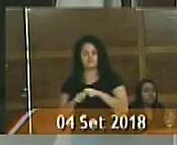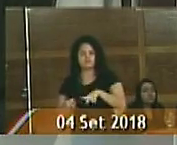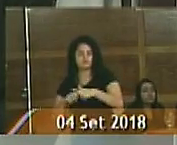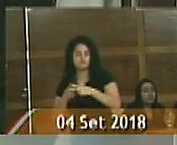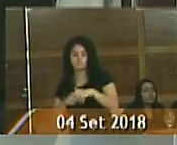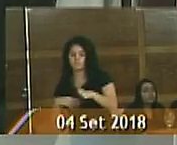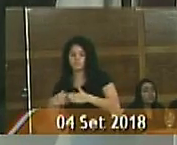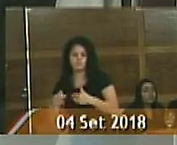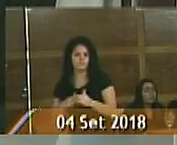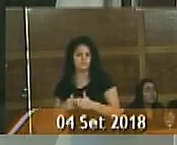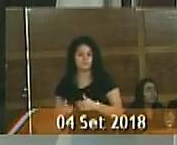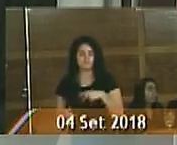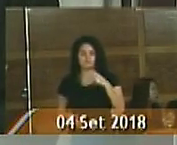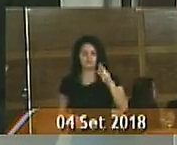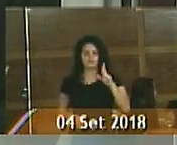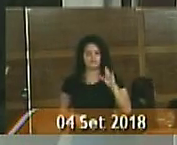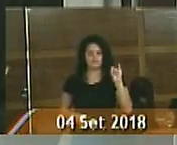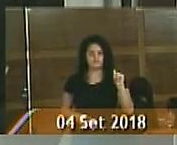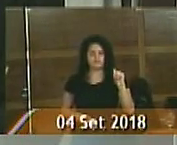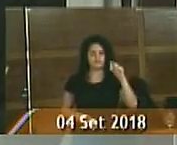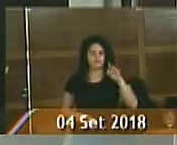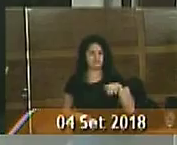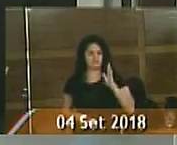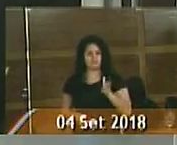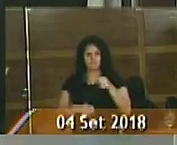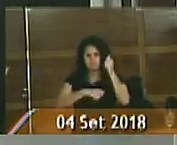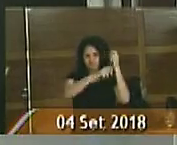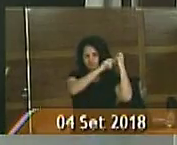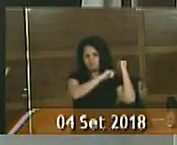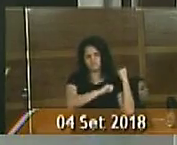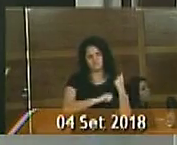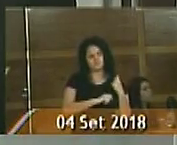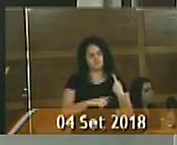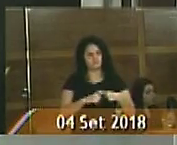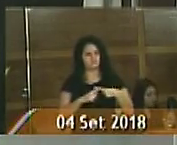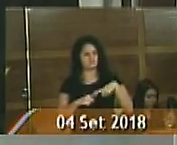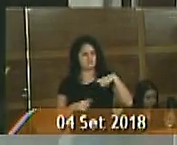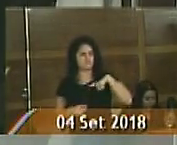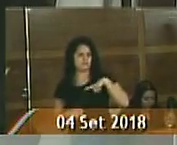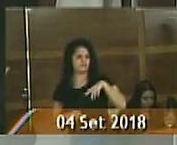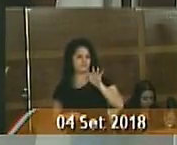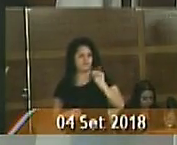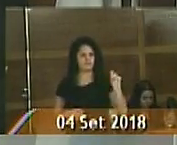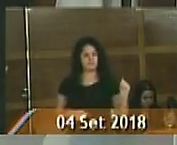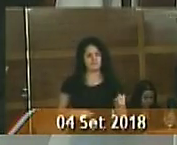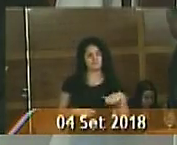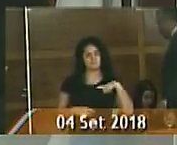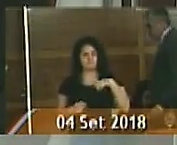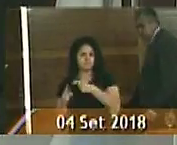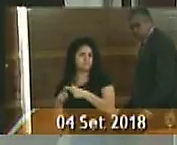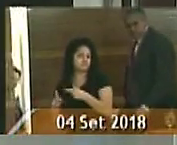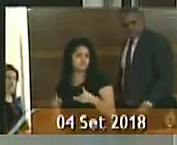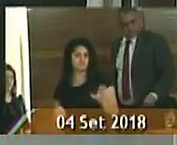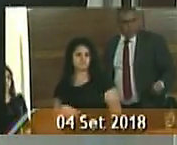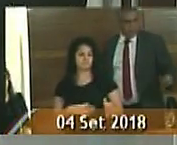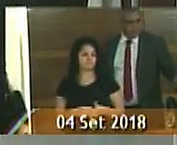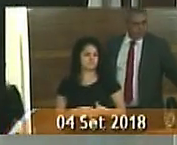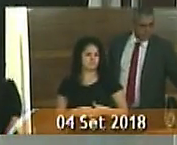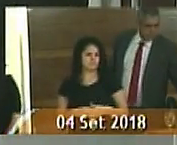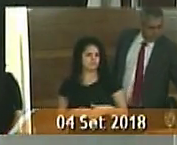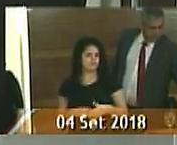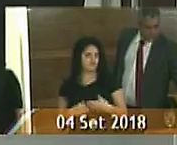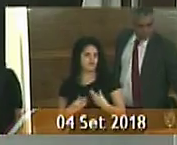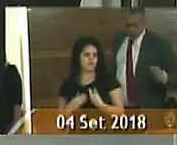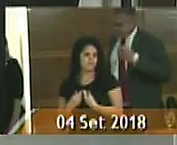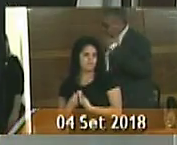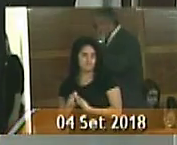qualquer patrimônio histórico. De anos aquilo lá, hein? De anos. É porque tem IFAM, porque tem isso, tem aquilo. Acabou